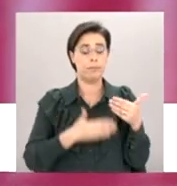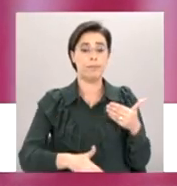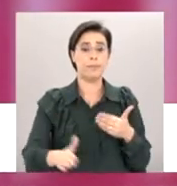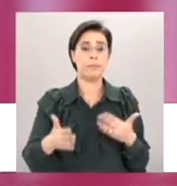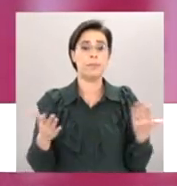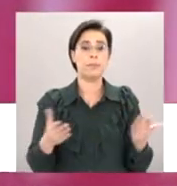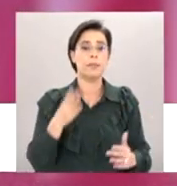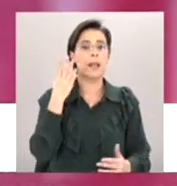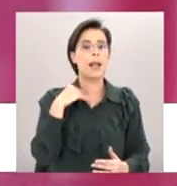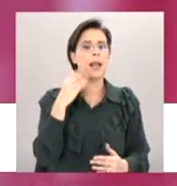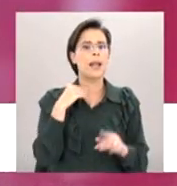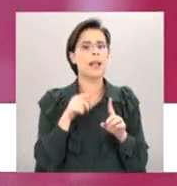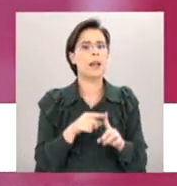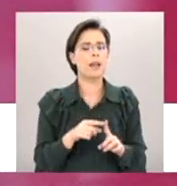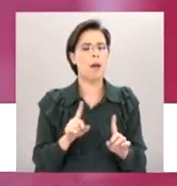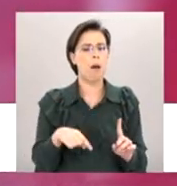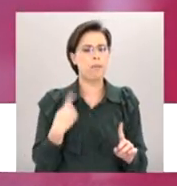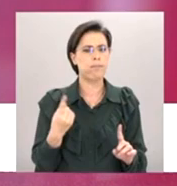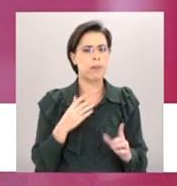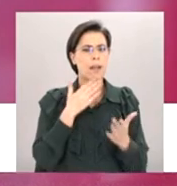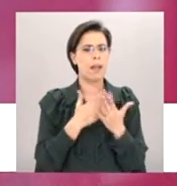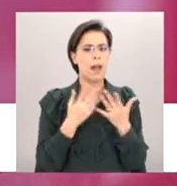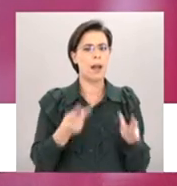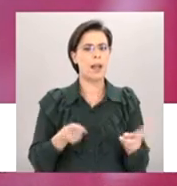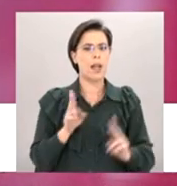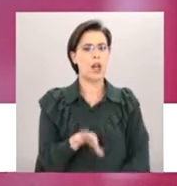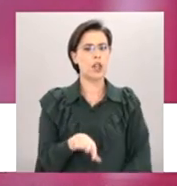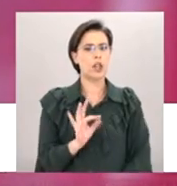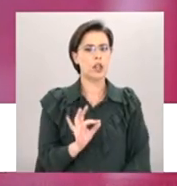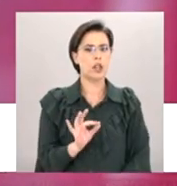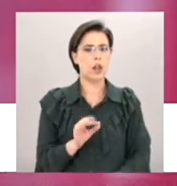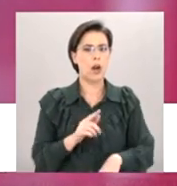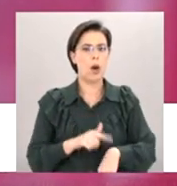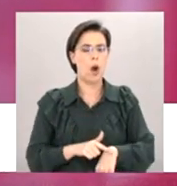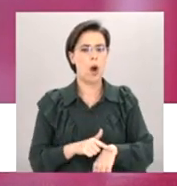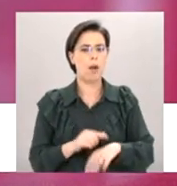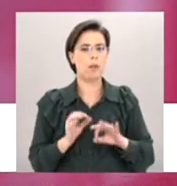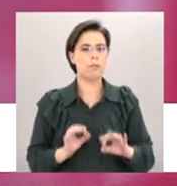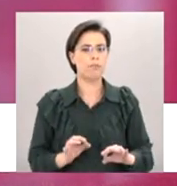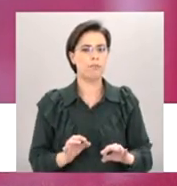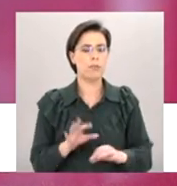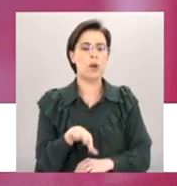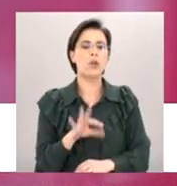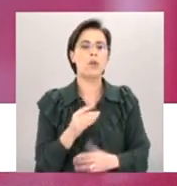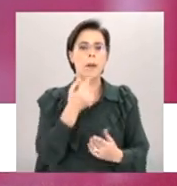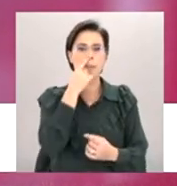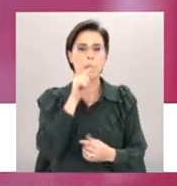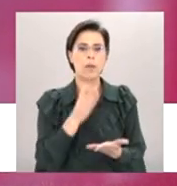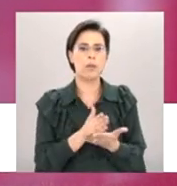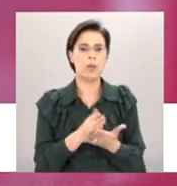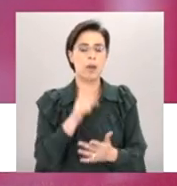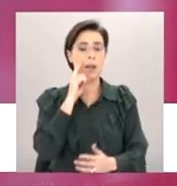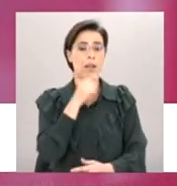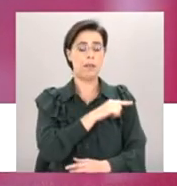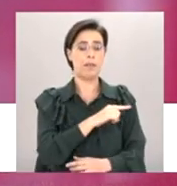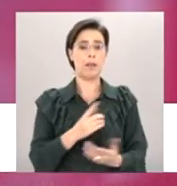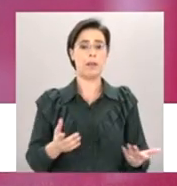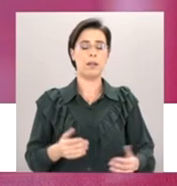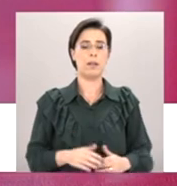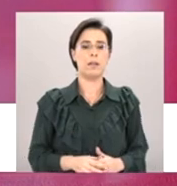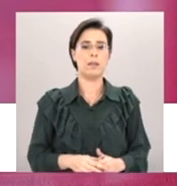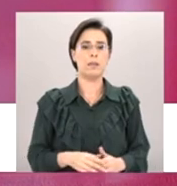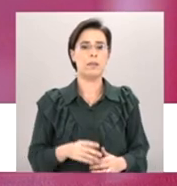frente a Catarina Martins não deveria ser dada a liberdade de escolha na hora a escolher a escola como docente a